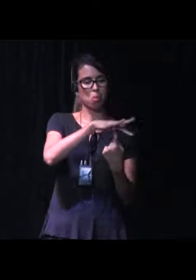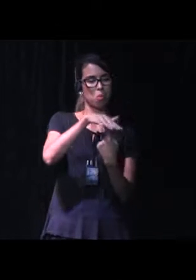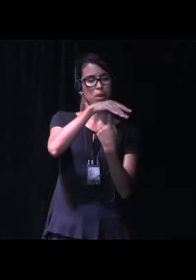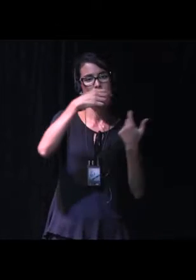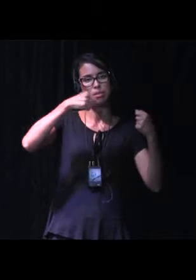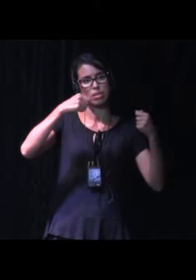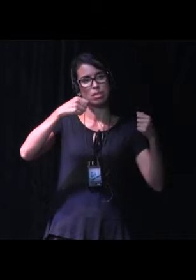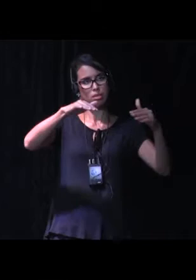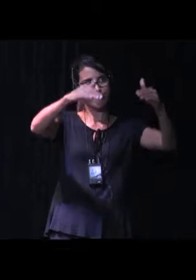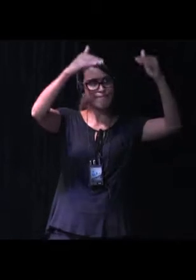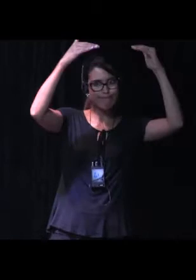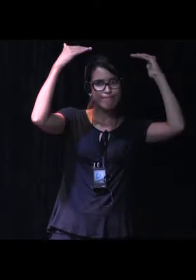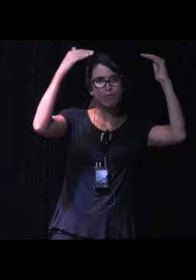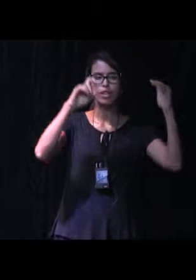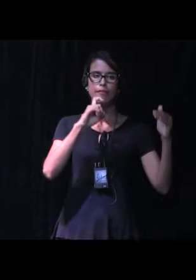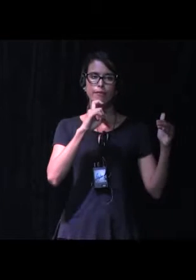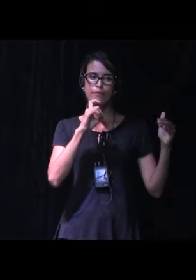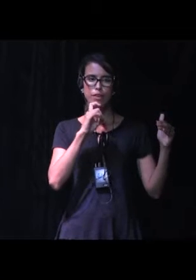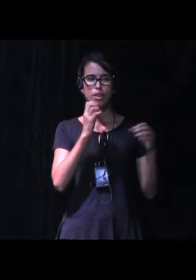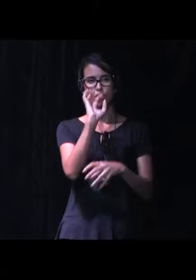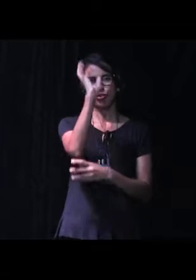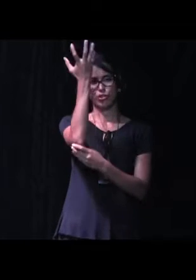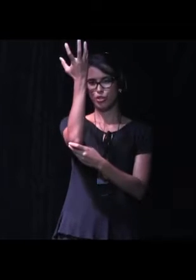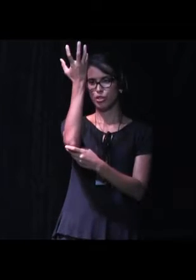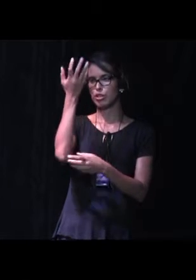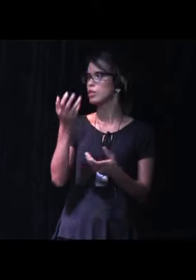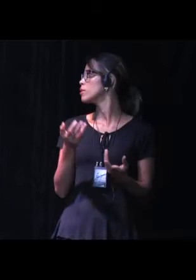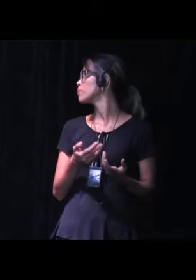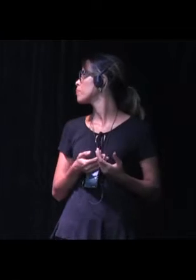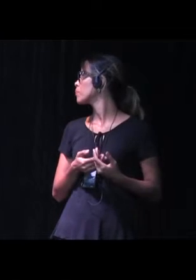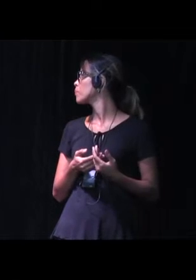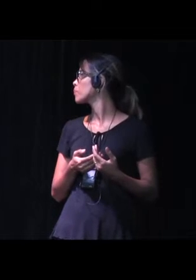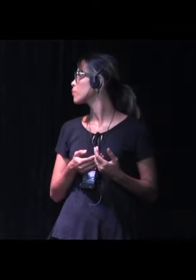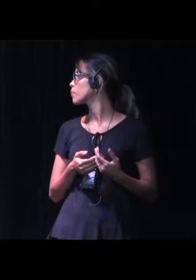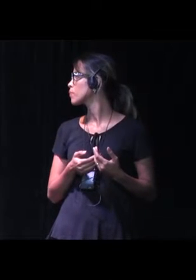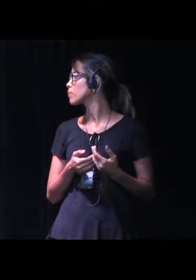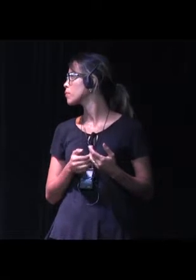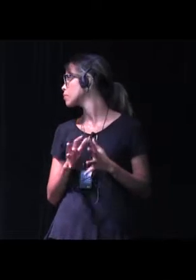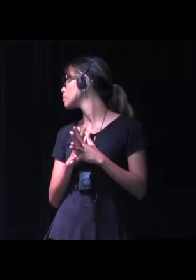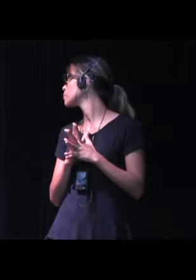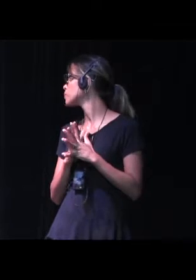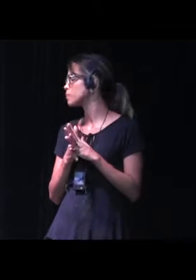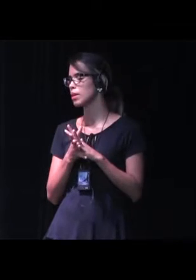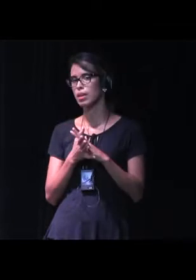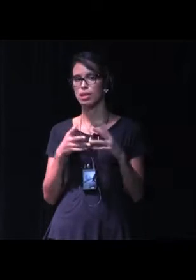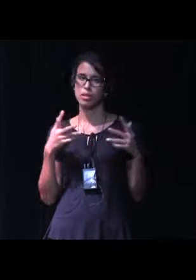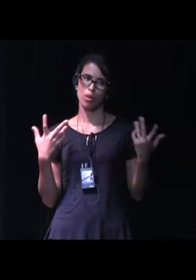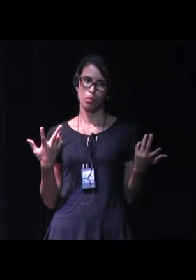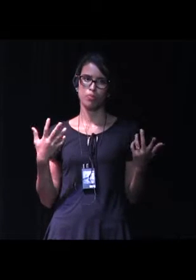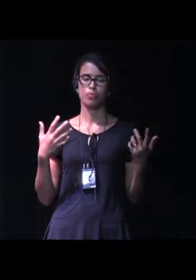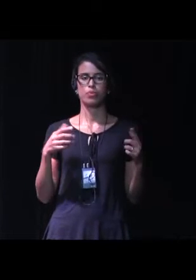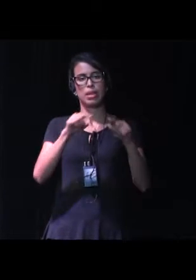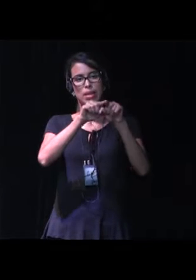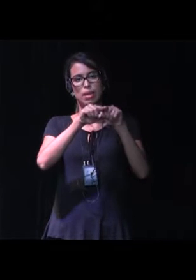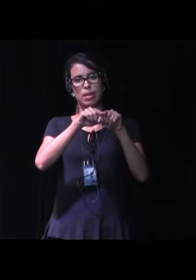consegue dar sombra, ergonomia, dar uma conotação de verde que convida, que